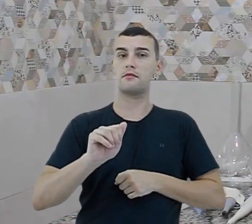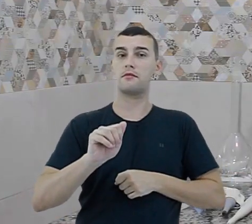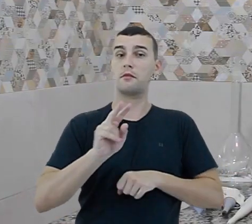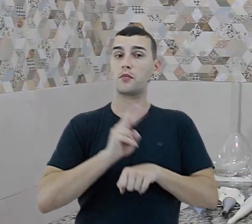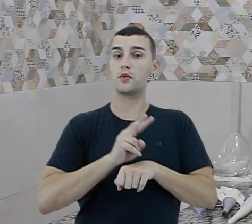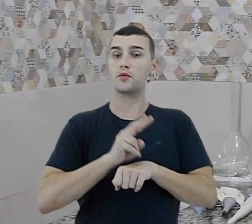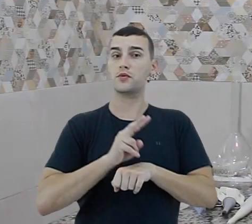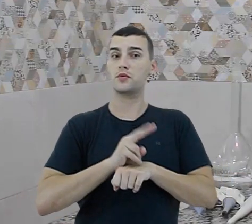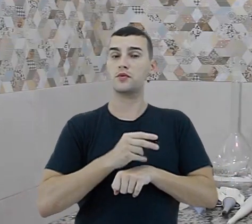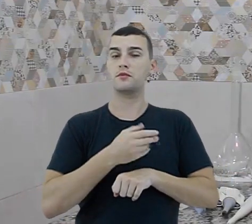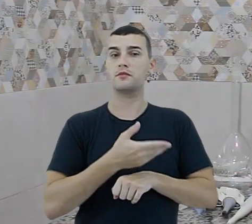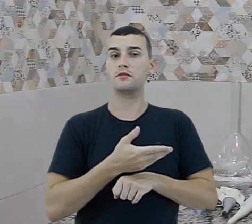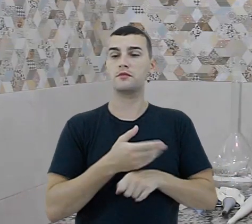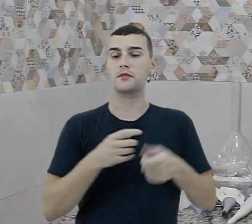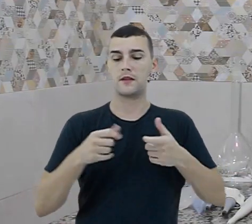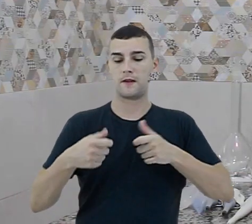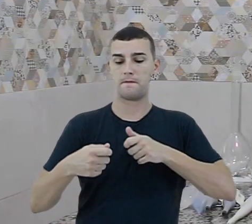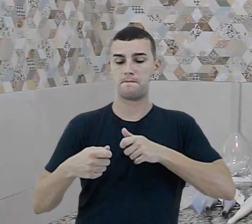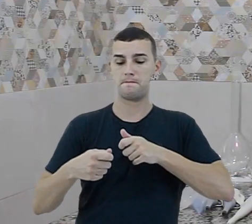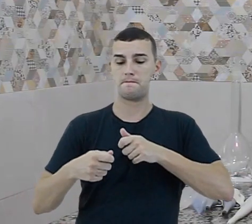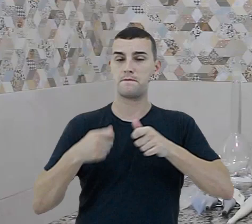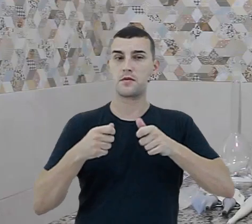aqui, pego a fita adesiva